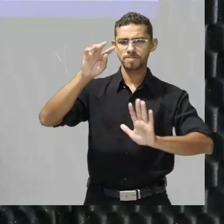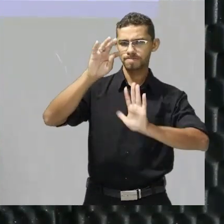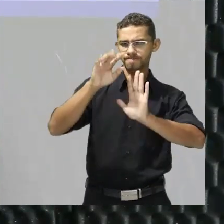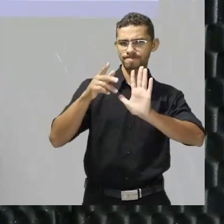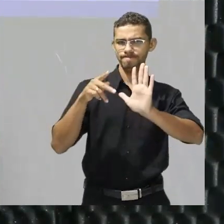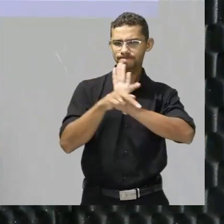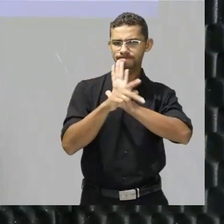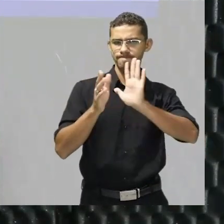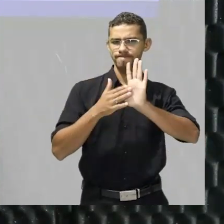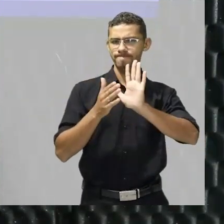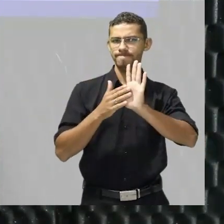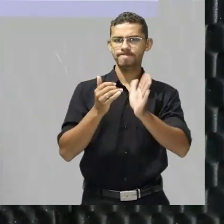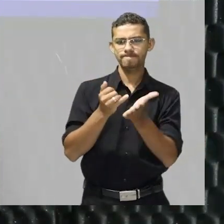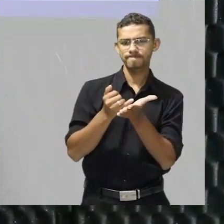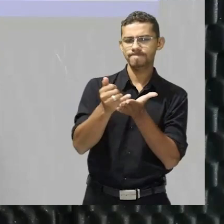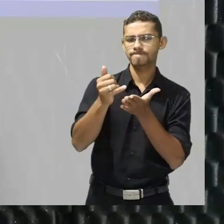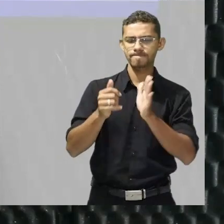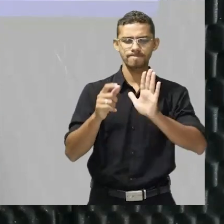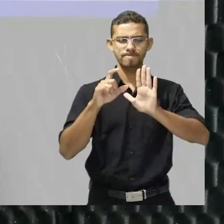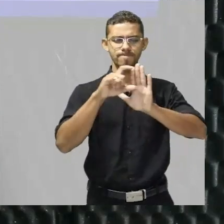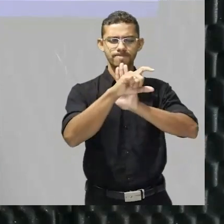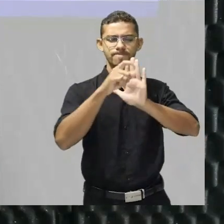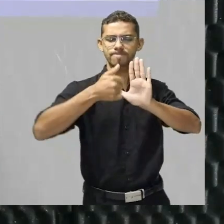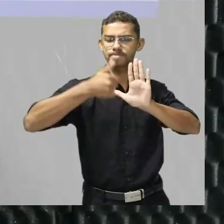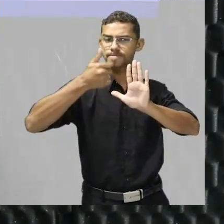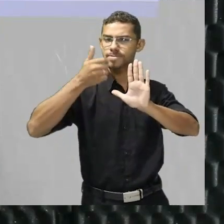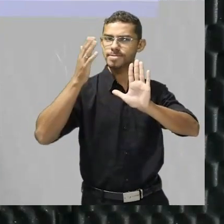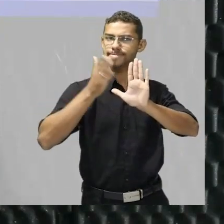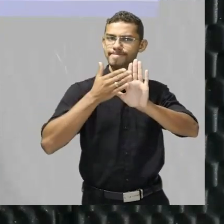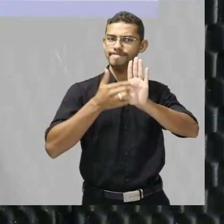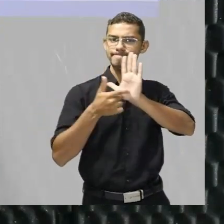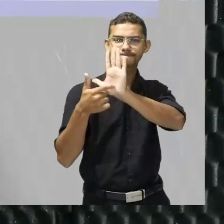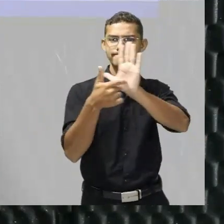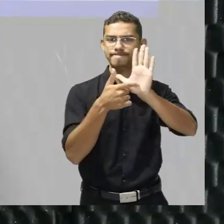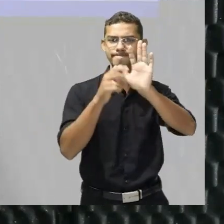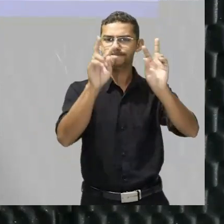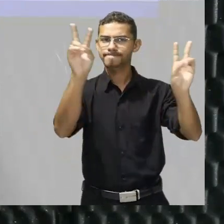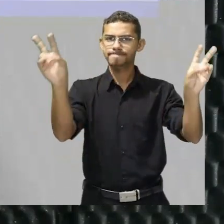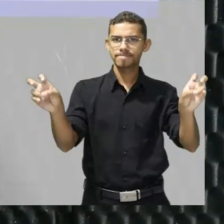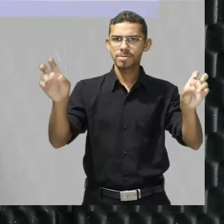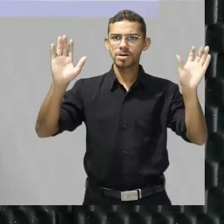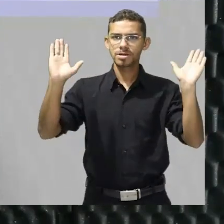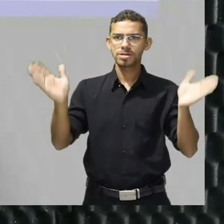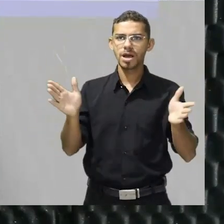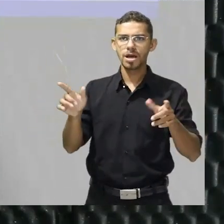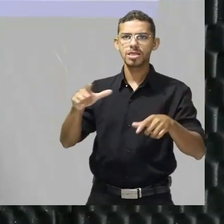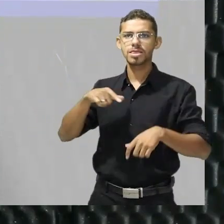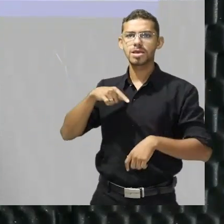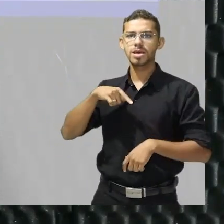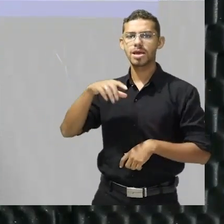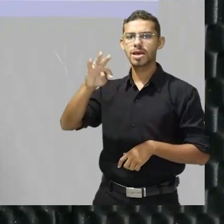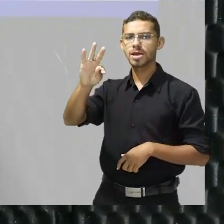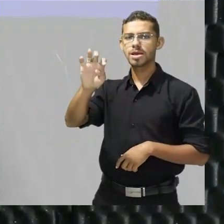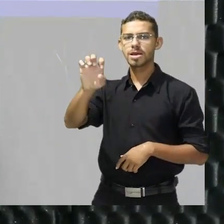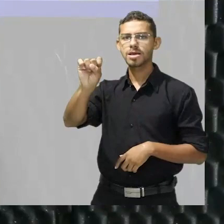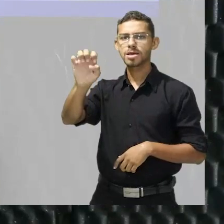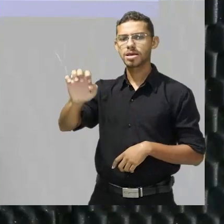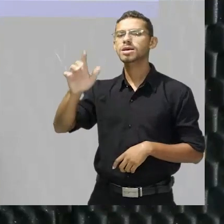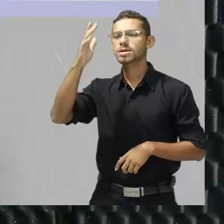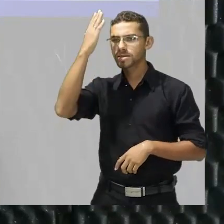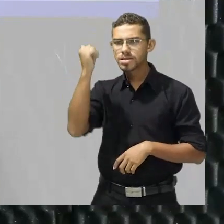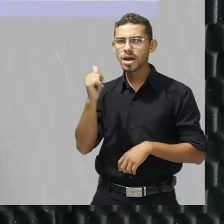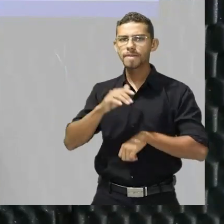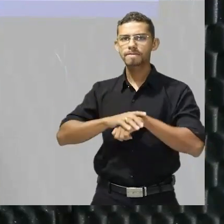o que apresentamos o tema e já colocamos a nossa tese é muito importante que vocês definam a tese de vocês